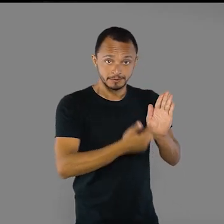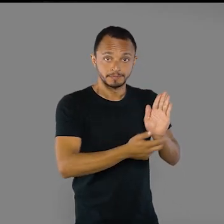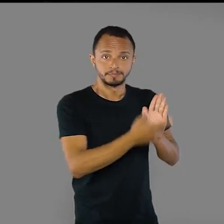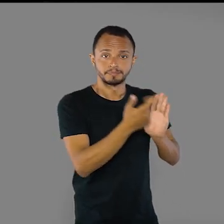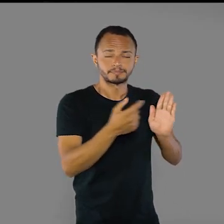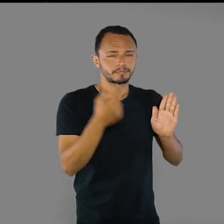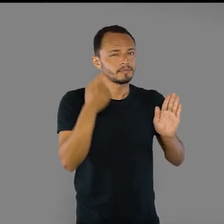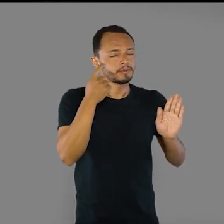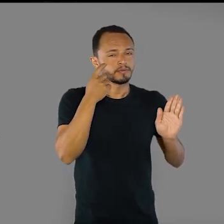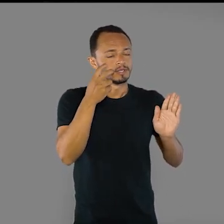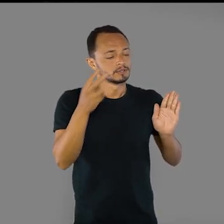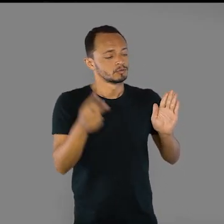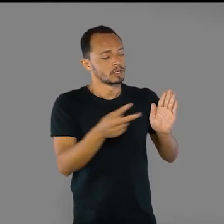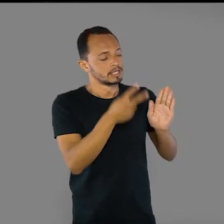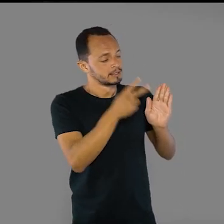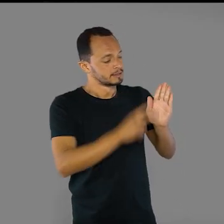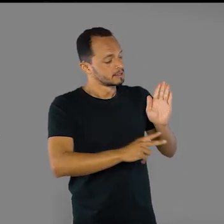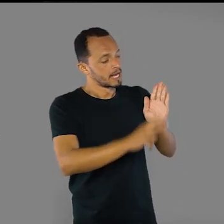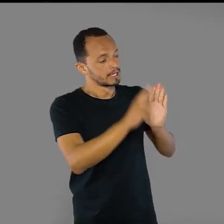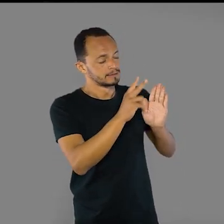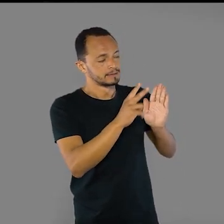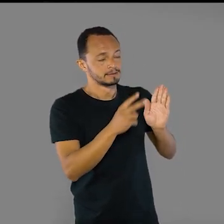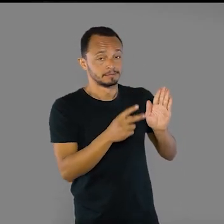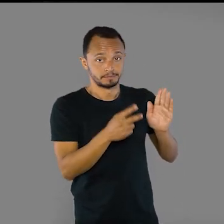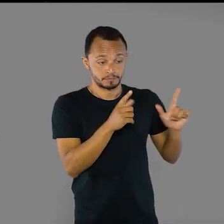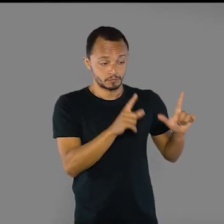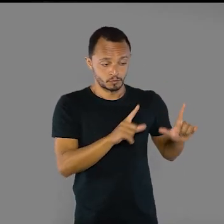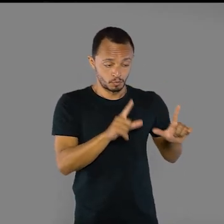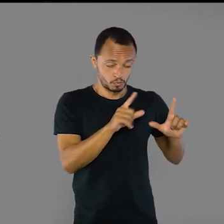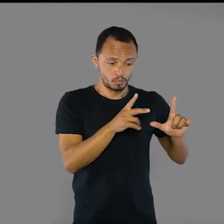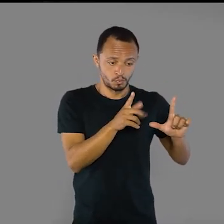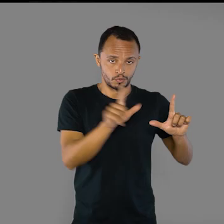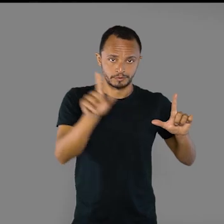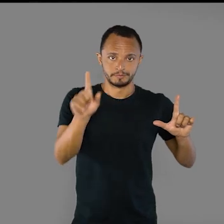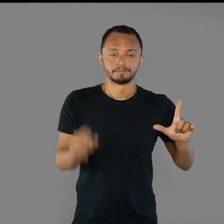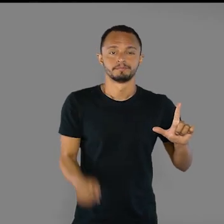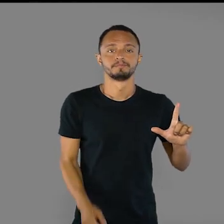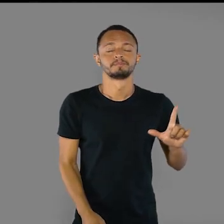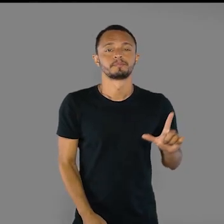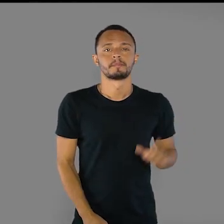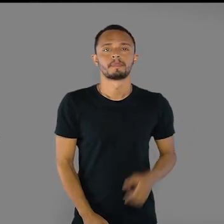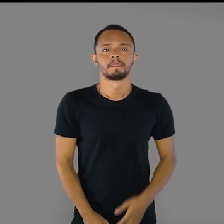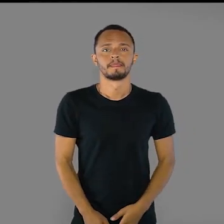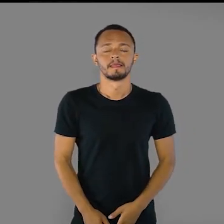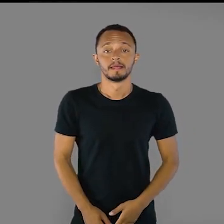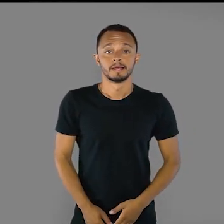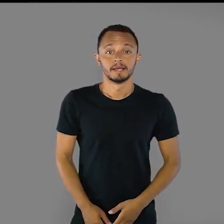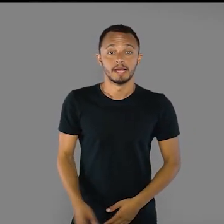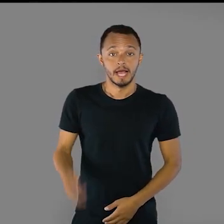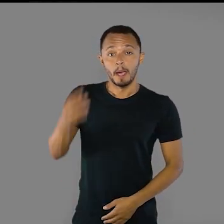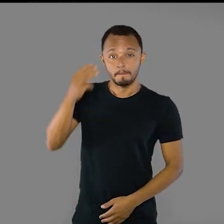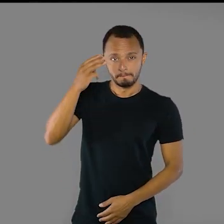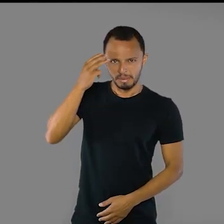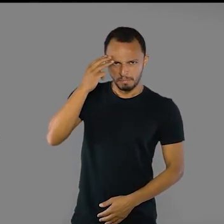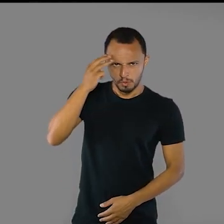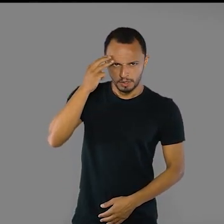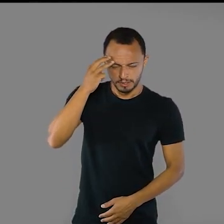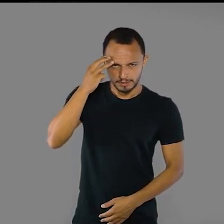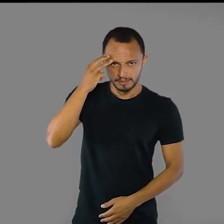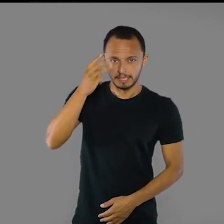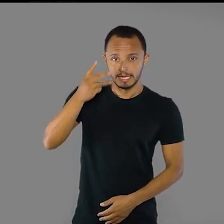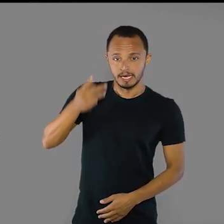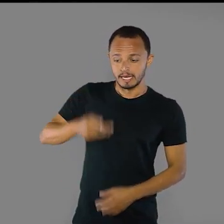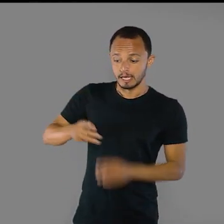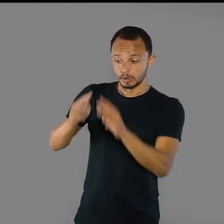essas outras visualidades. Na memória empreendida dentro do Museu Paulista em relação à independência, é uma memória de